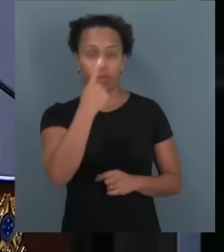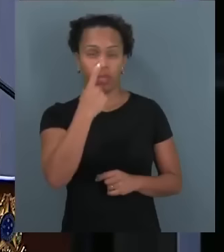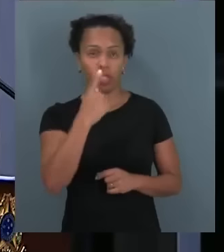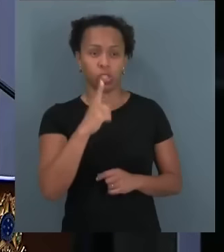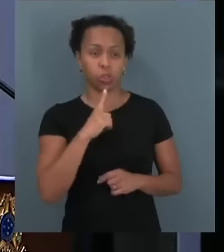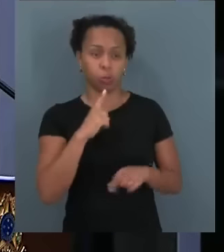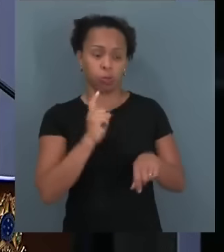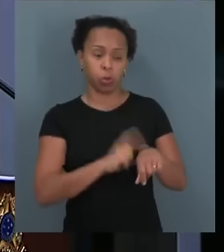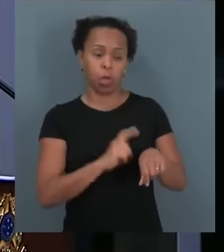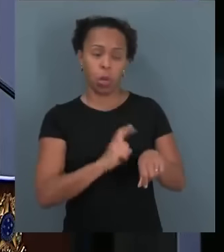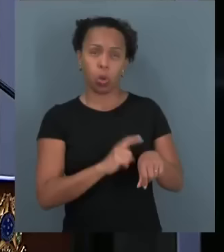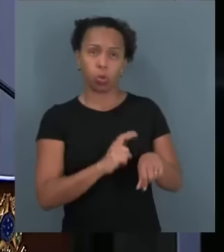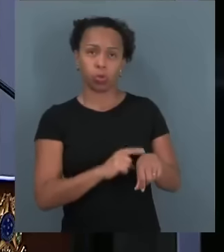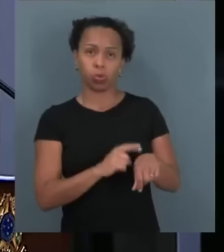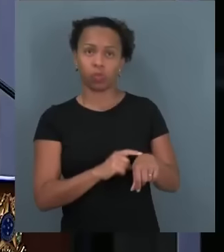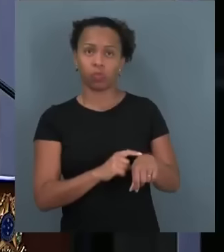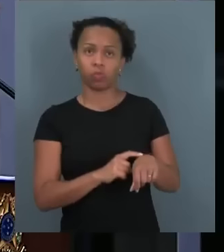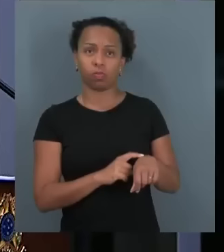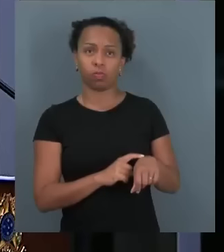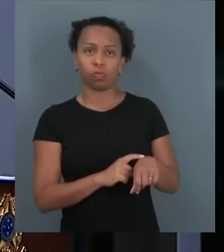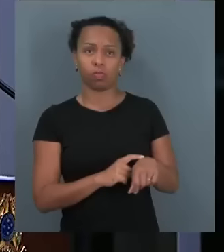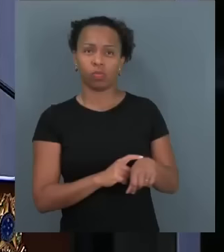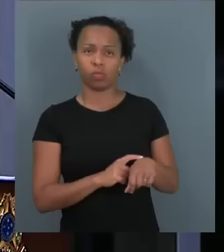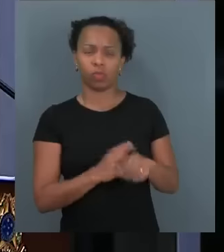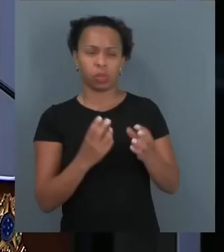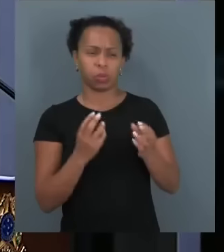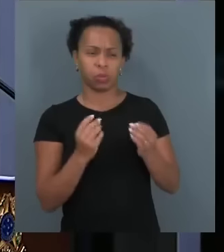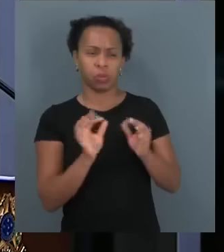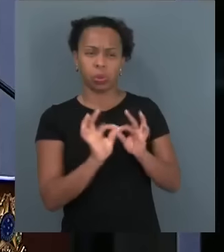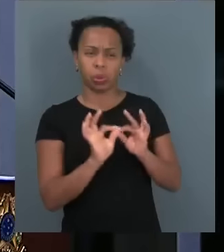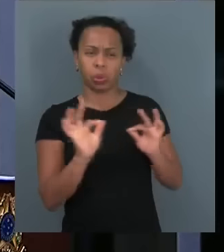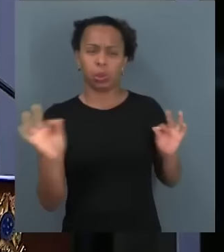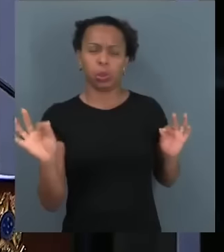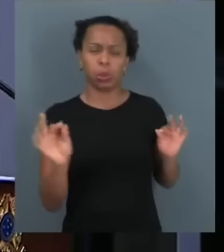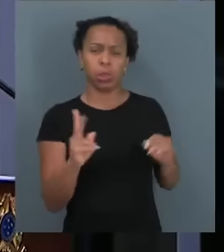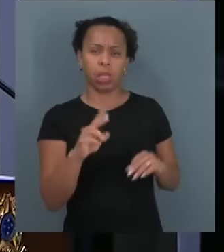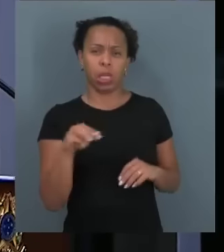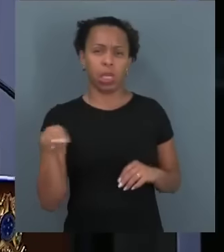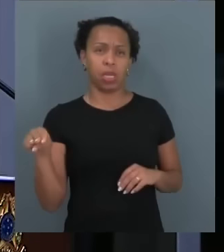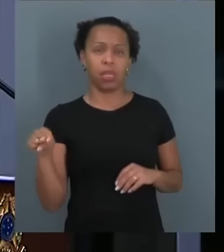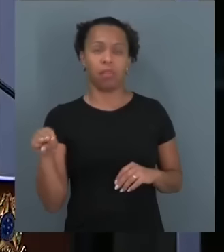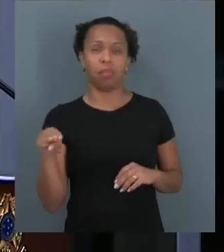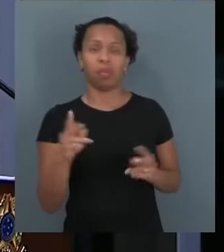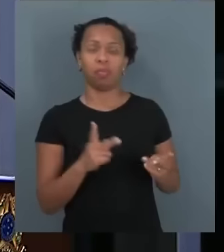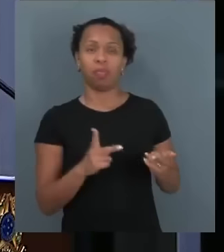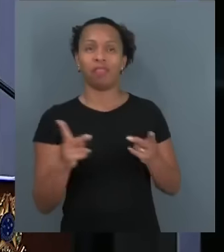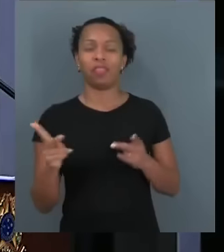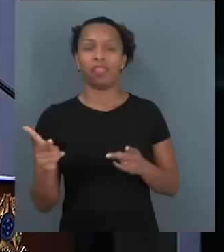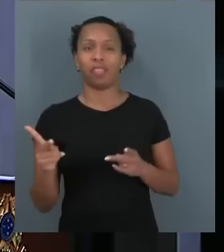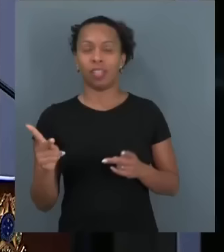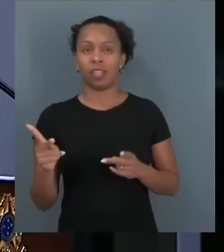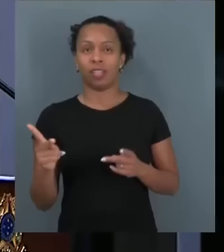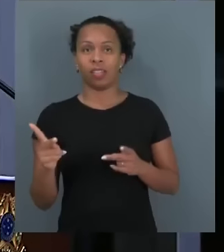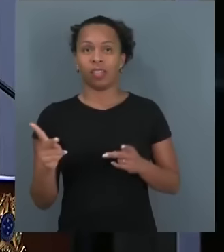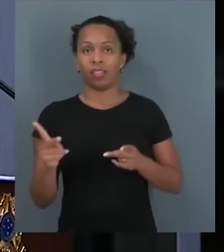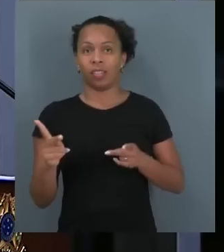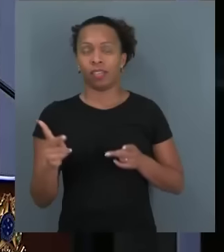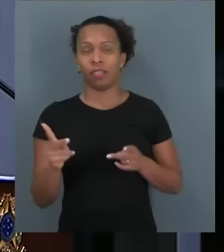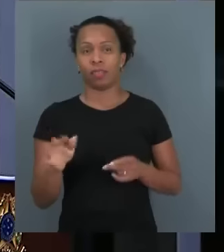relógio, milhares de quilômetros, para visitar